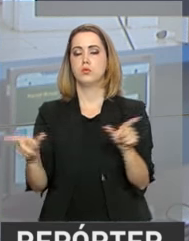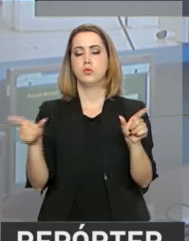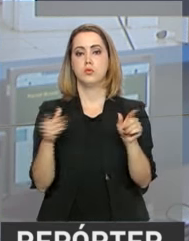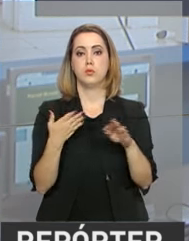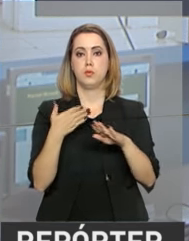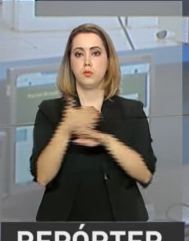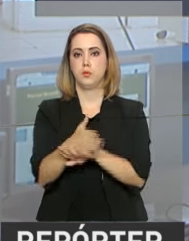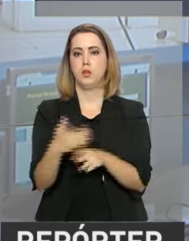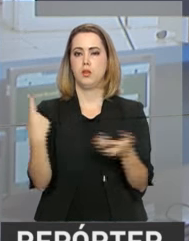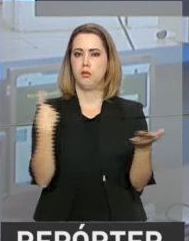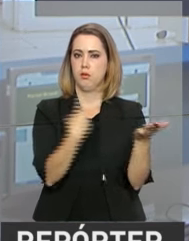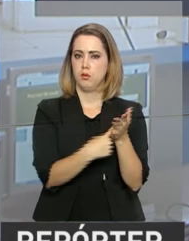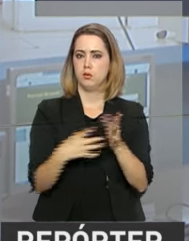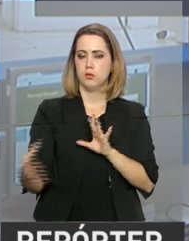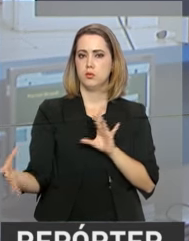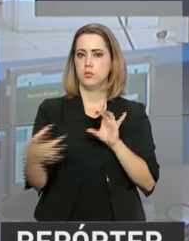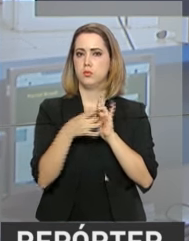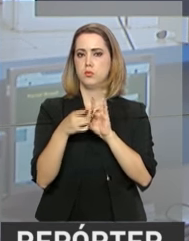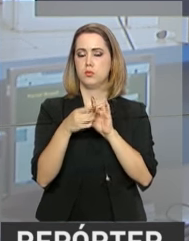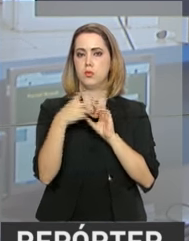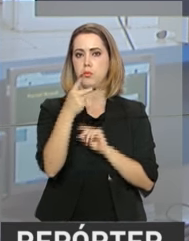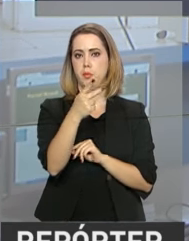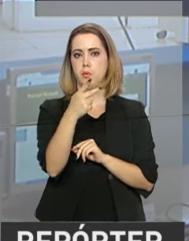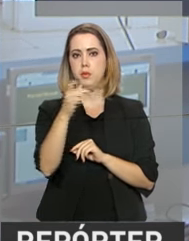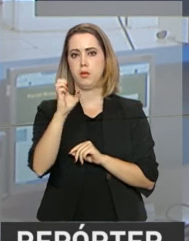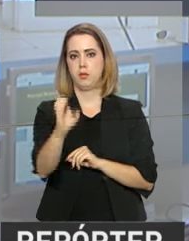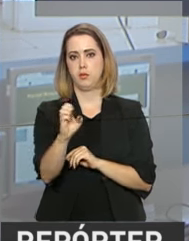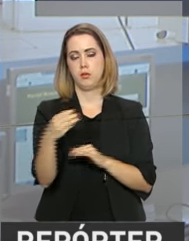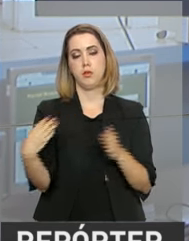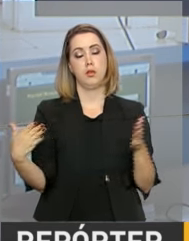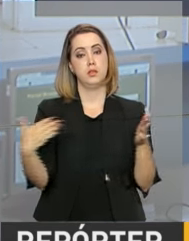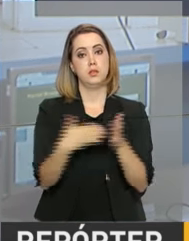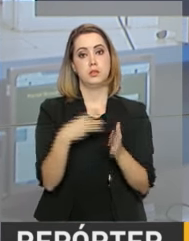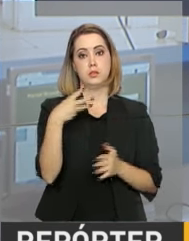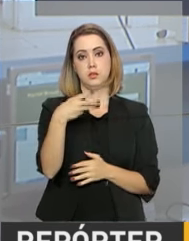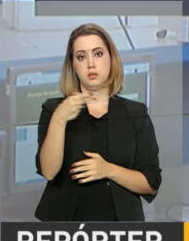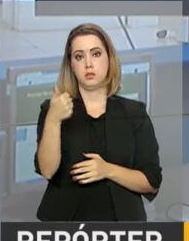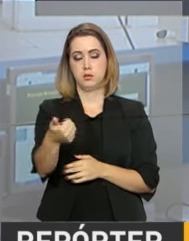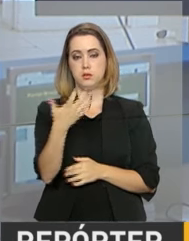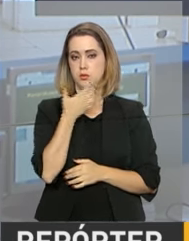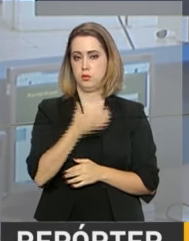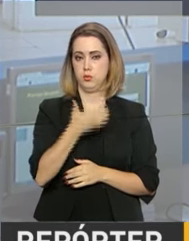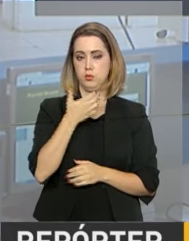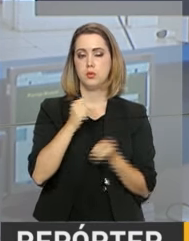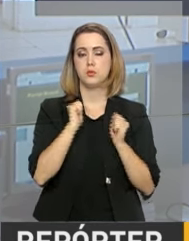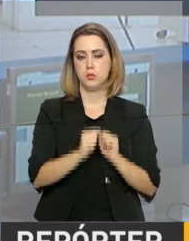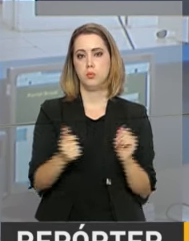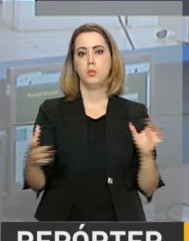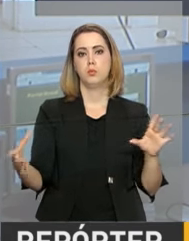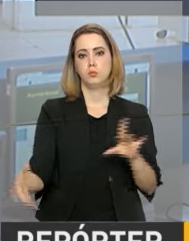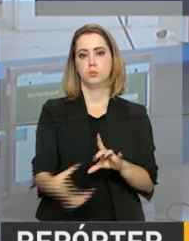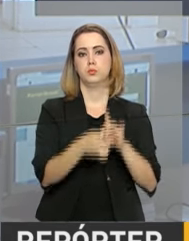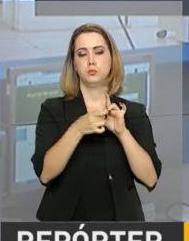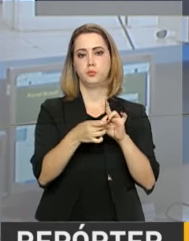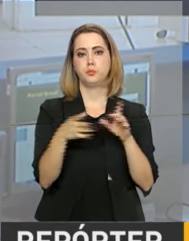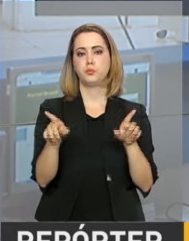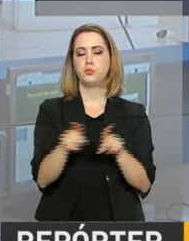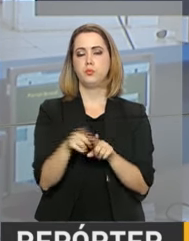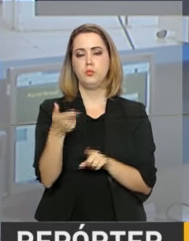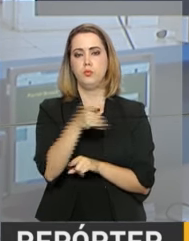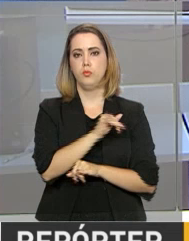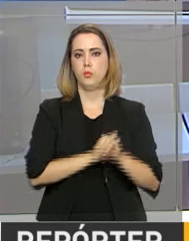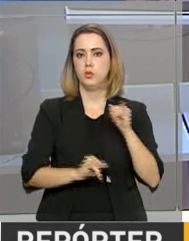as adesões ao programa de proteção ao emprego vão até 31 de dezembro outras informações você encontra no site do Ministério